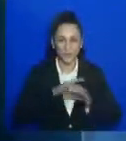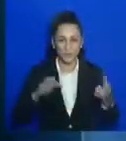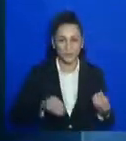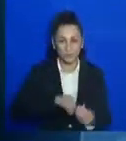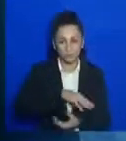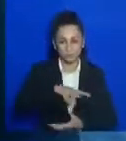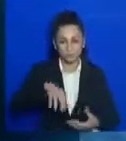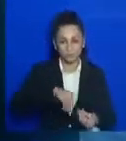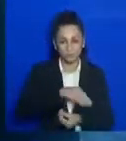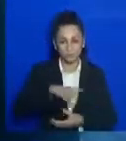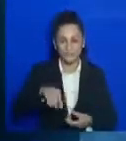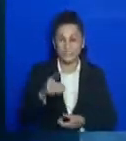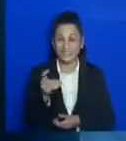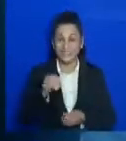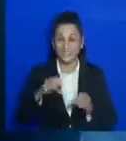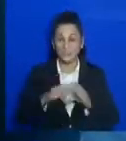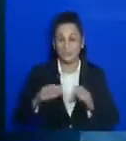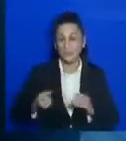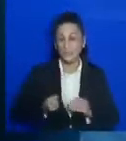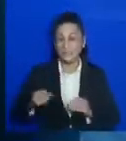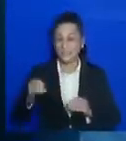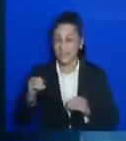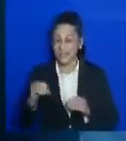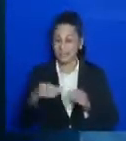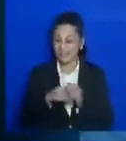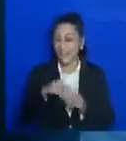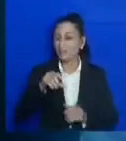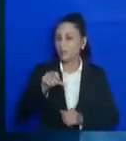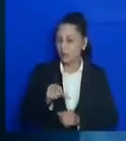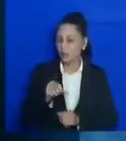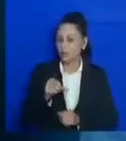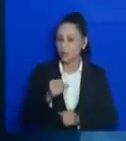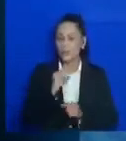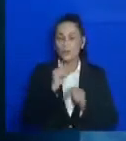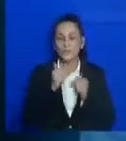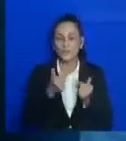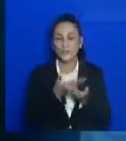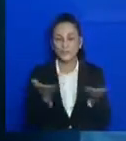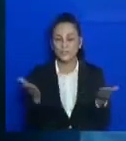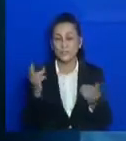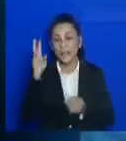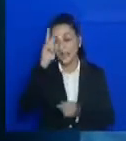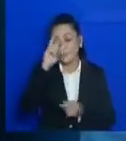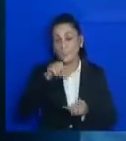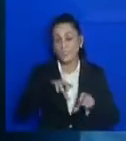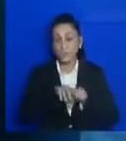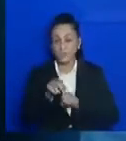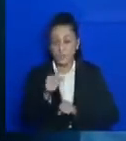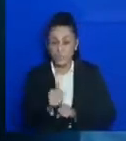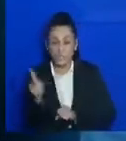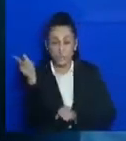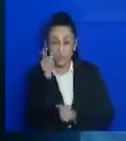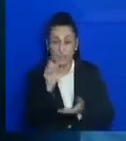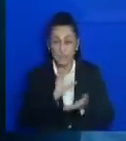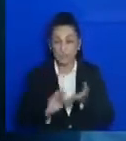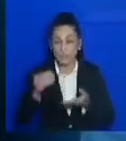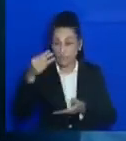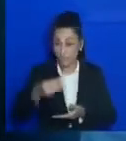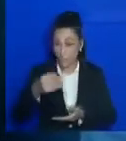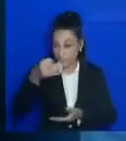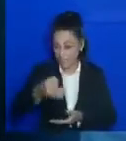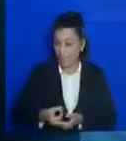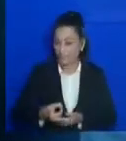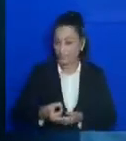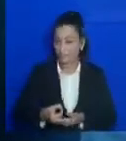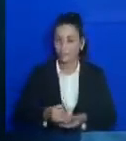Globo recarregado, embaralhando 10 bolas numeradas de 0 a 9. Boa sorte para você. Lembrando que no Super 7 você ganha a partir de 3